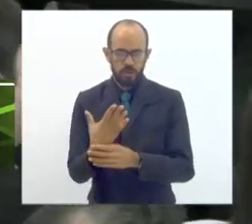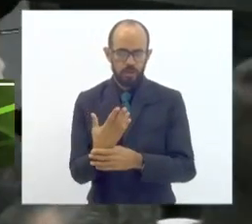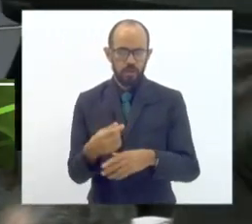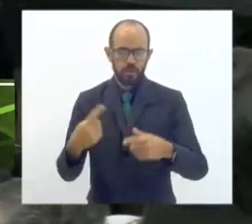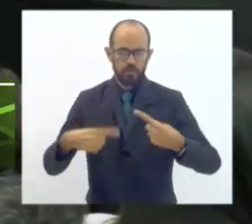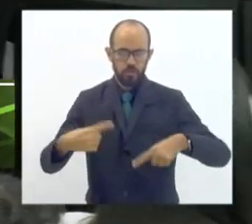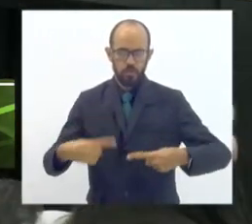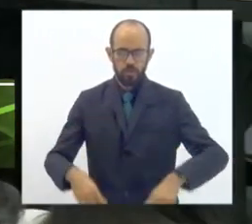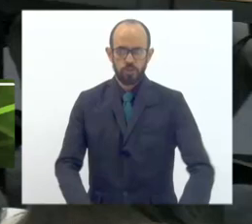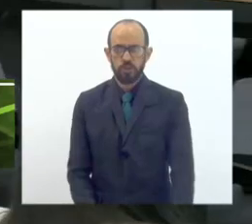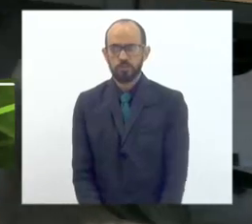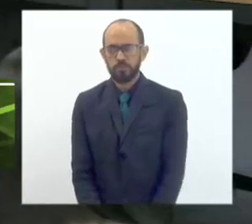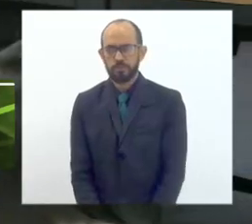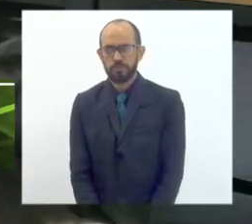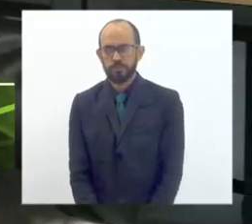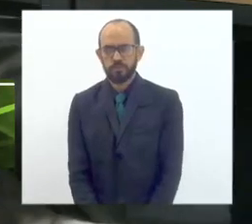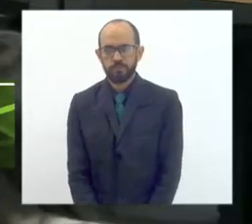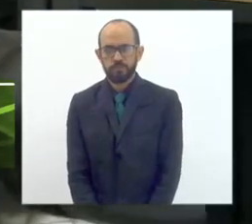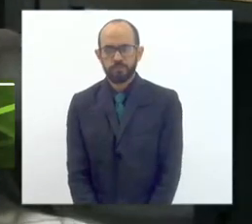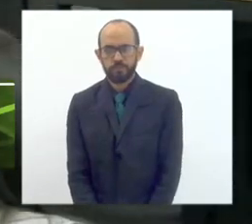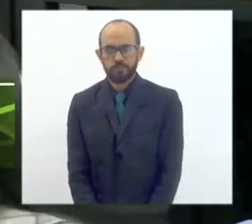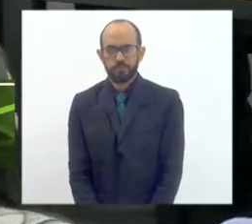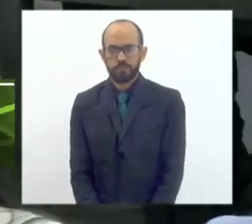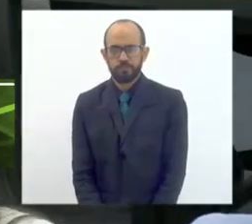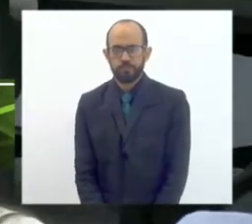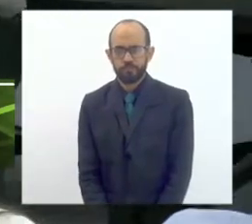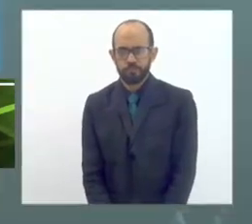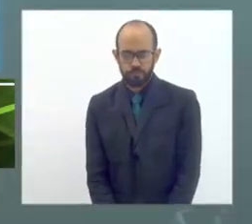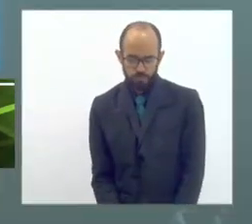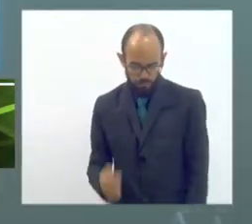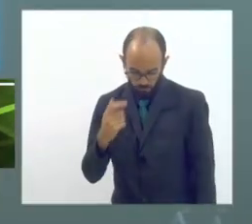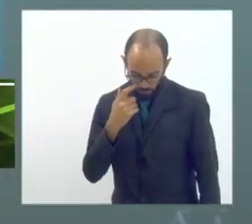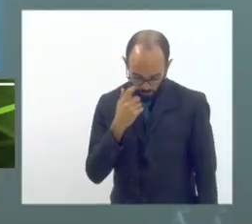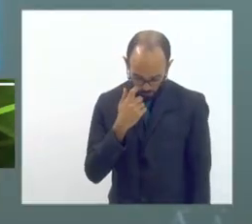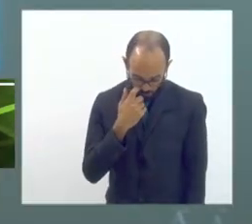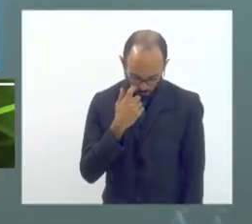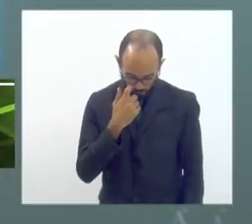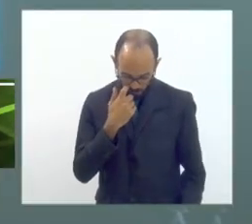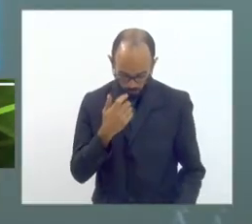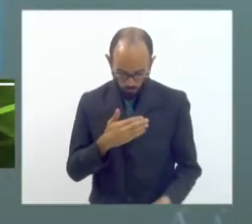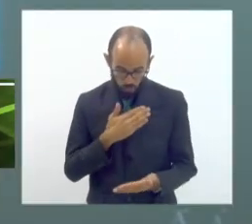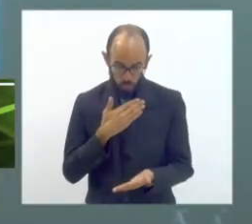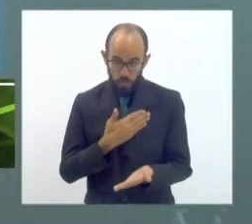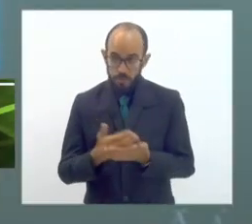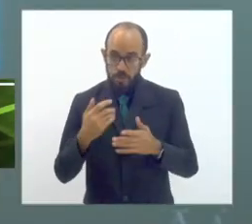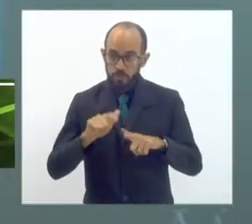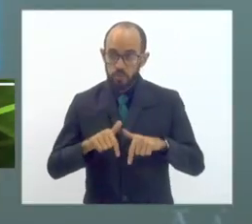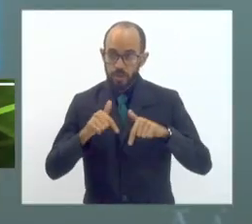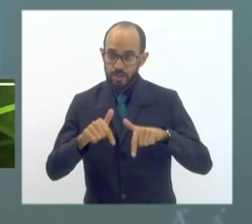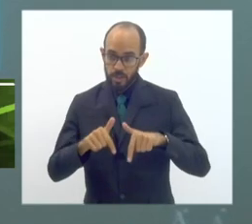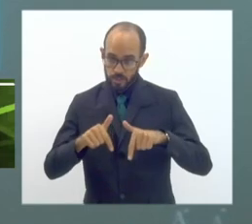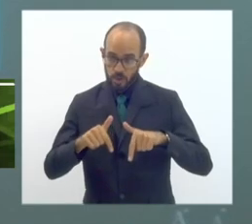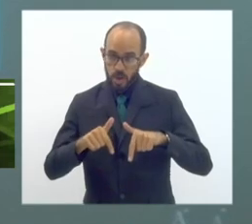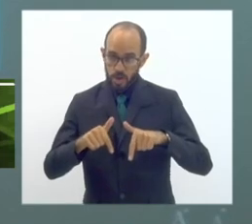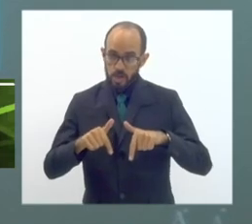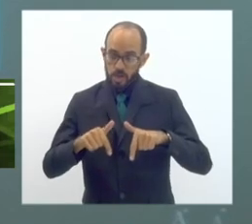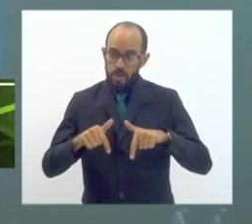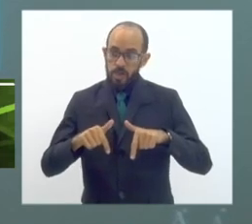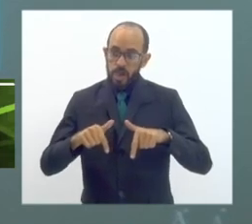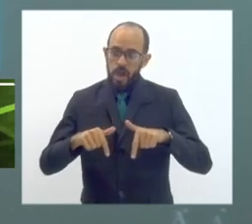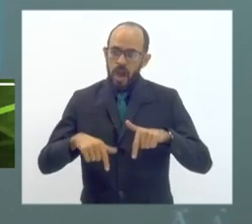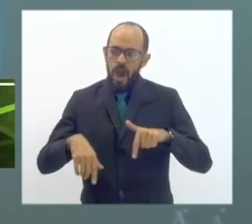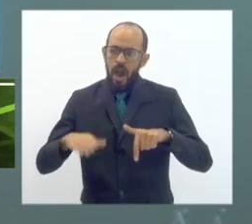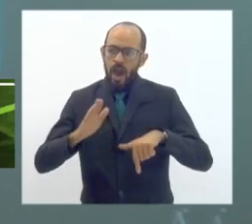Né? Pode ir. Então, começando pelas ações desenvolvidas, a gente vai começar das mais